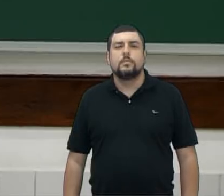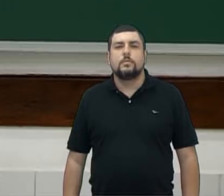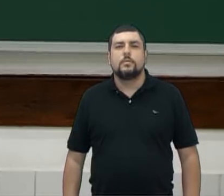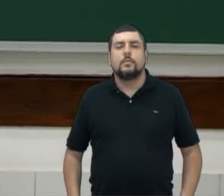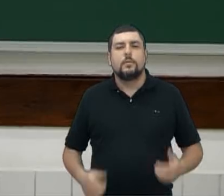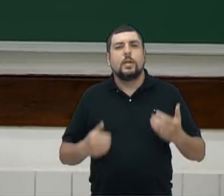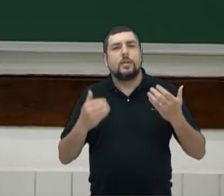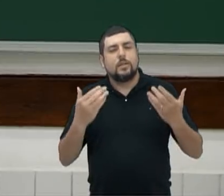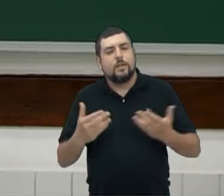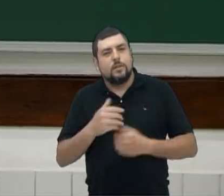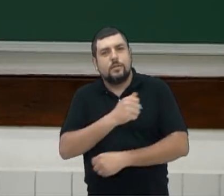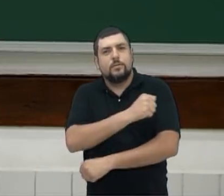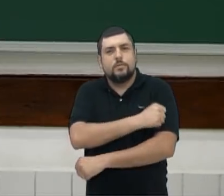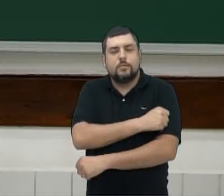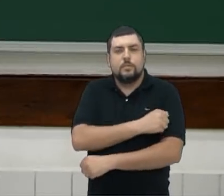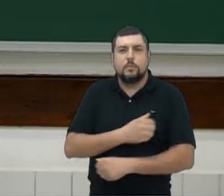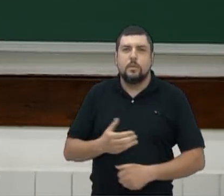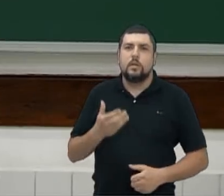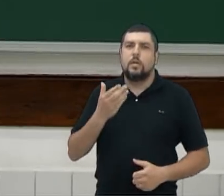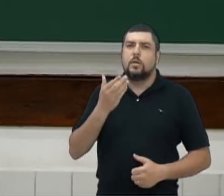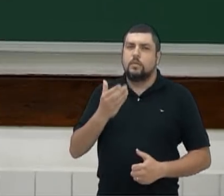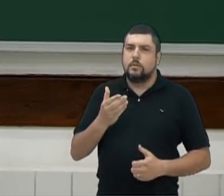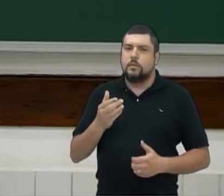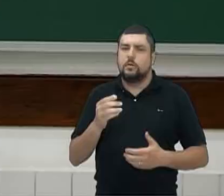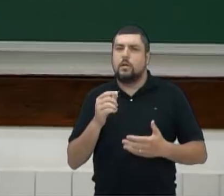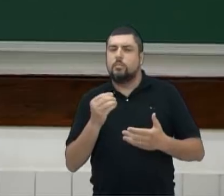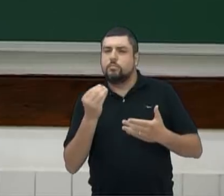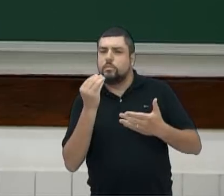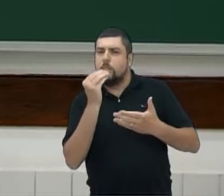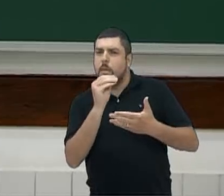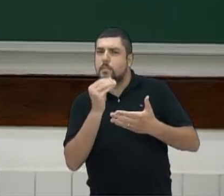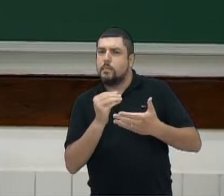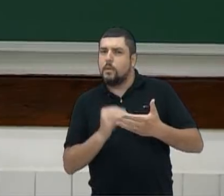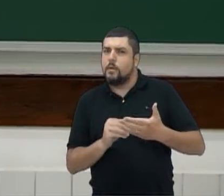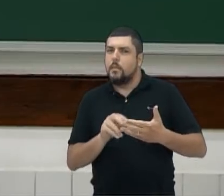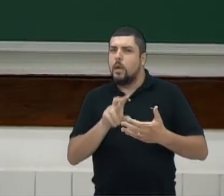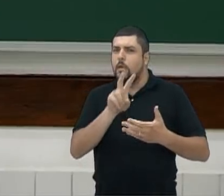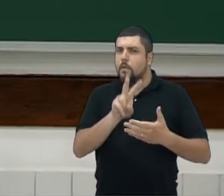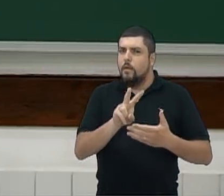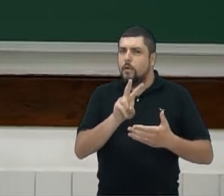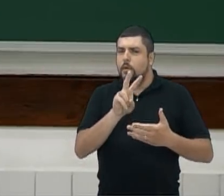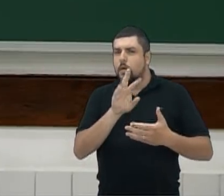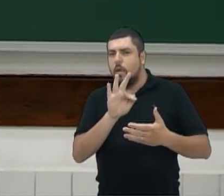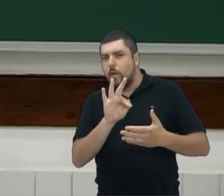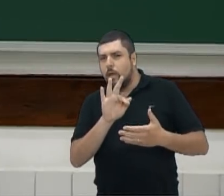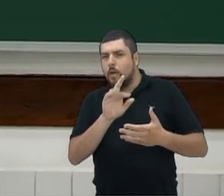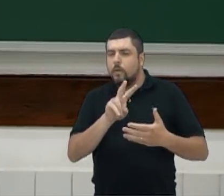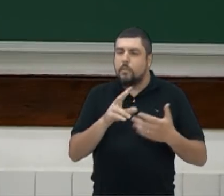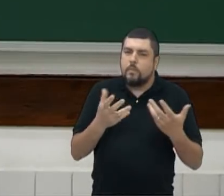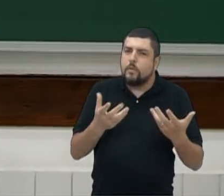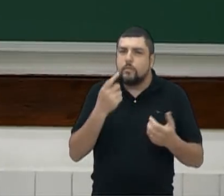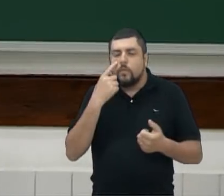Muito bem, estudante. Acredito que você deva ter indicado verdadeiro ou falso para as alternativas. Vamos ver se você acertou.